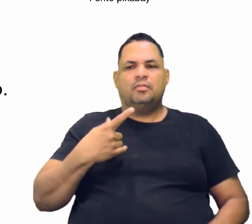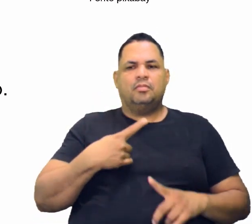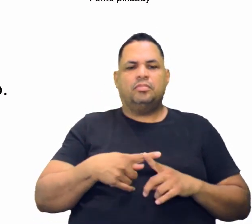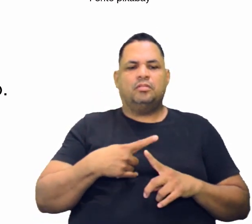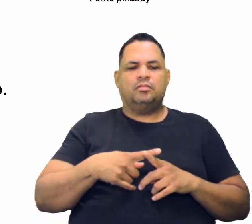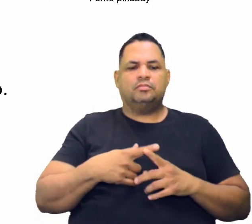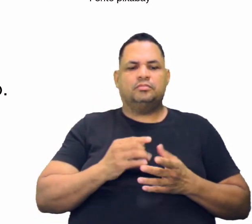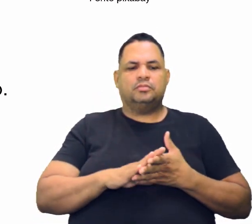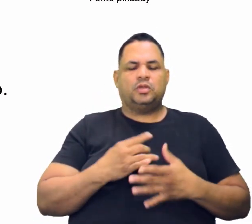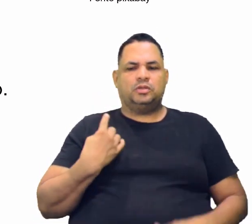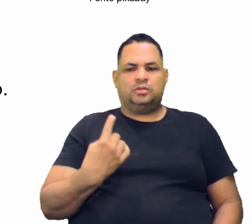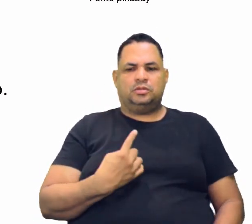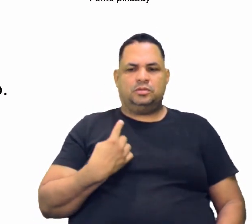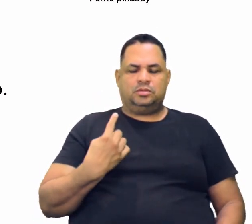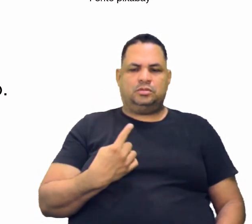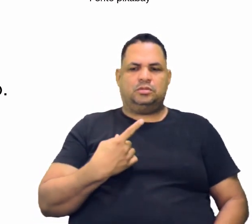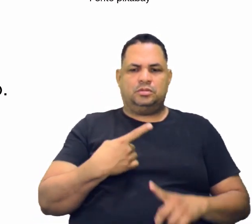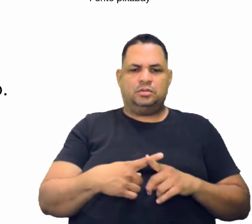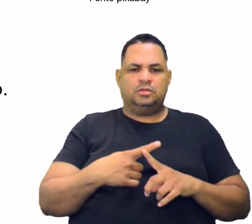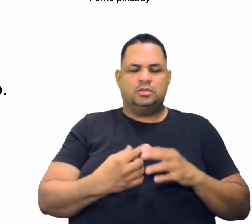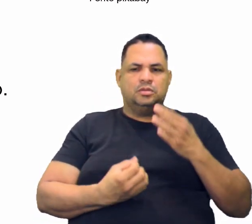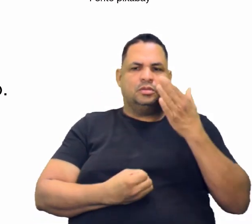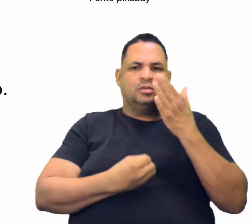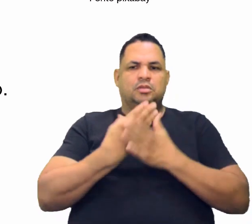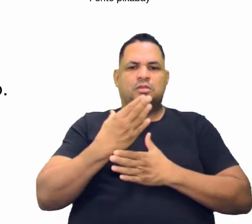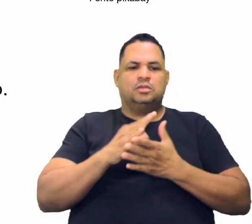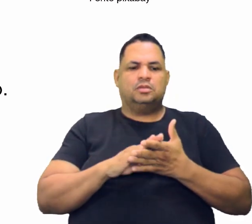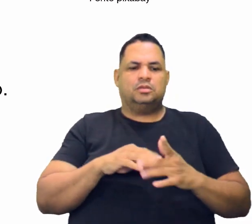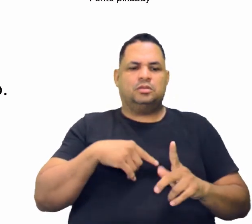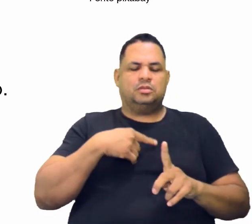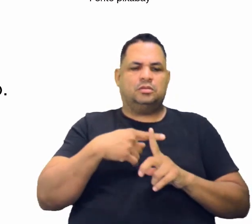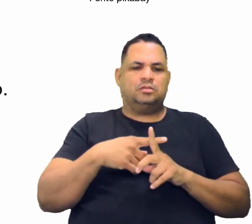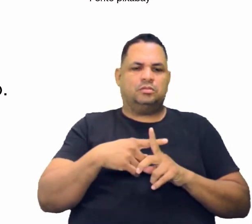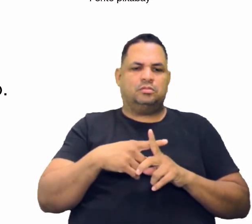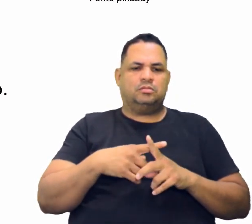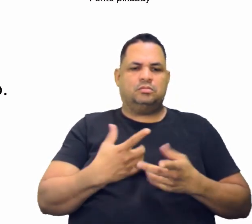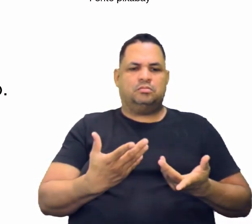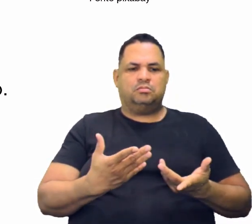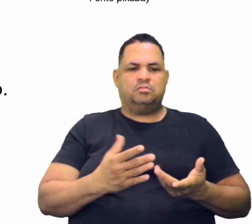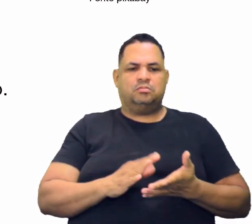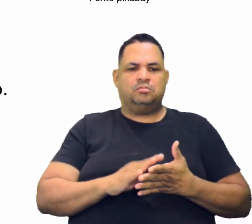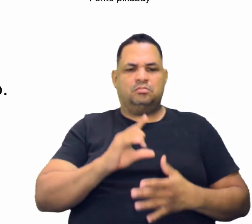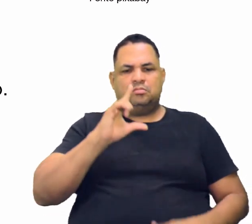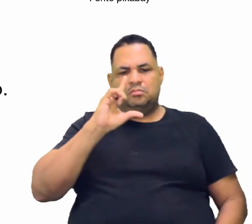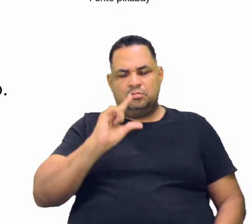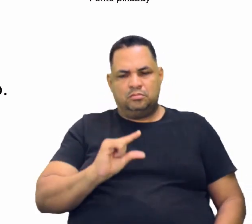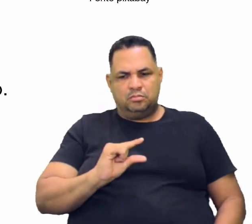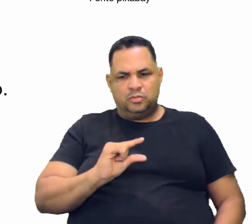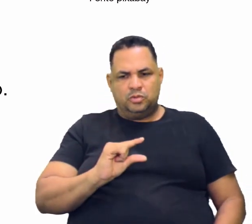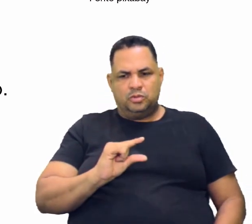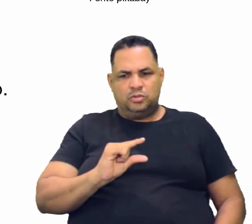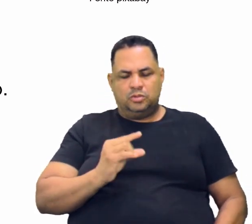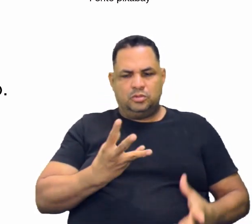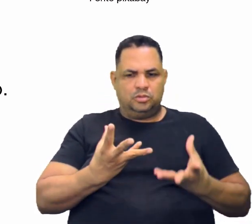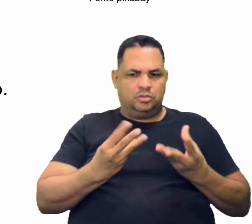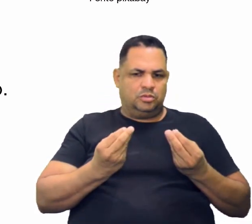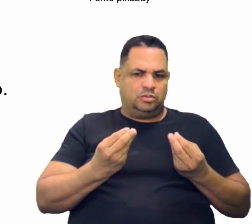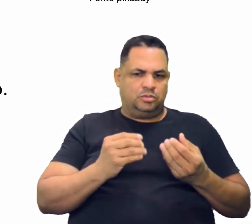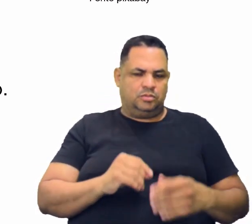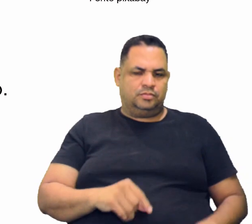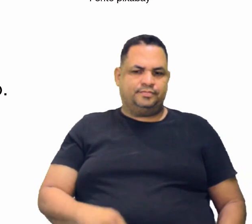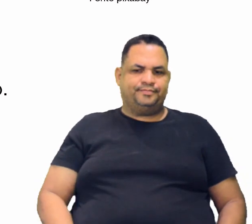Por que que ficou no singular? Porque apareceu mais do que pouco e muito.